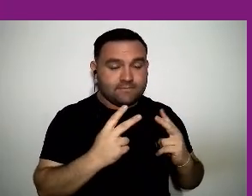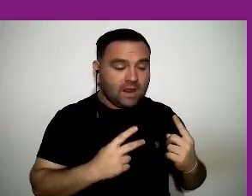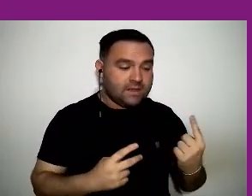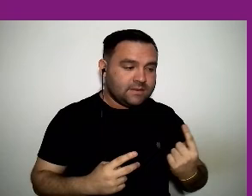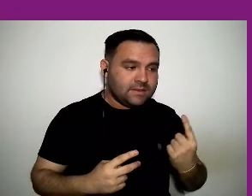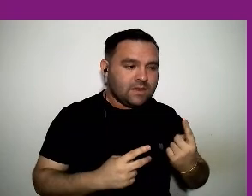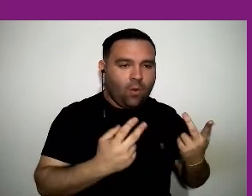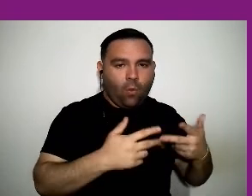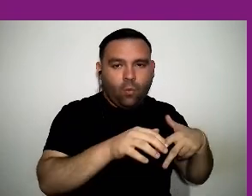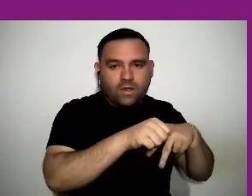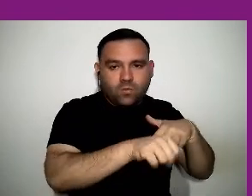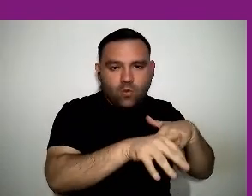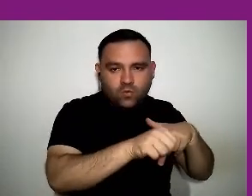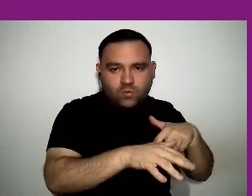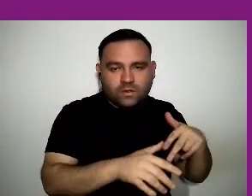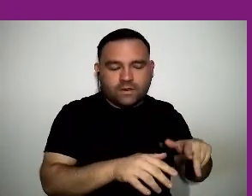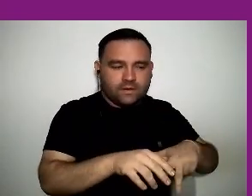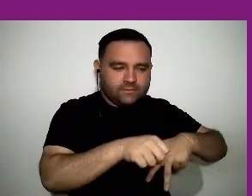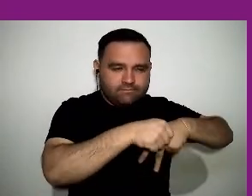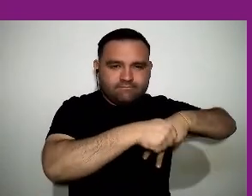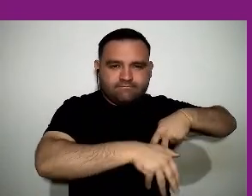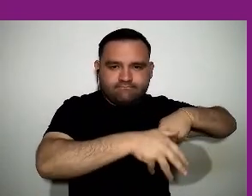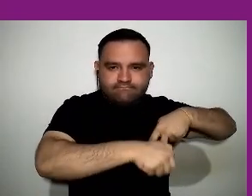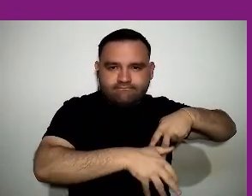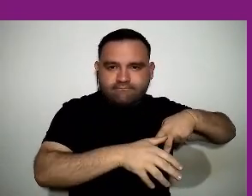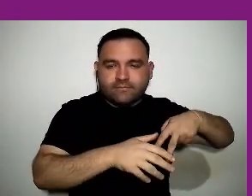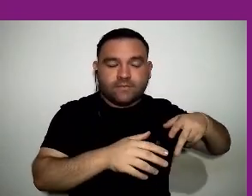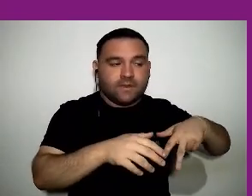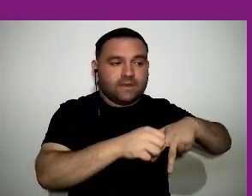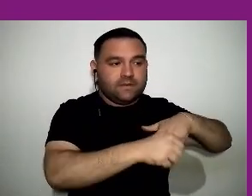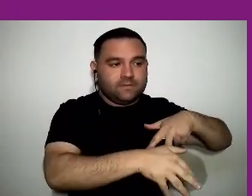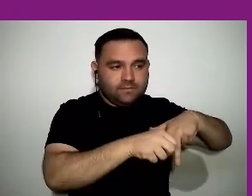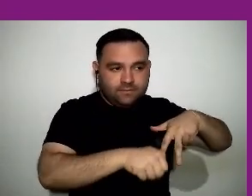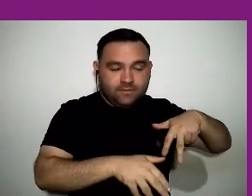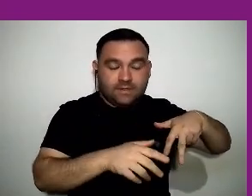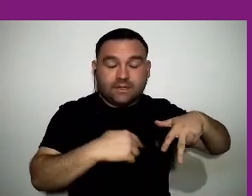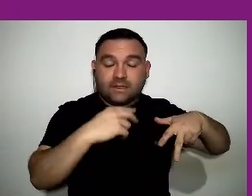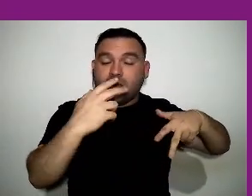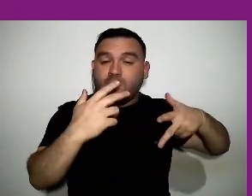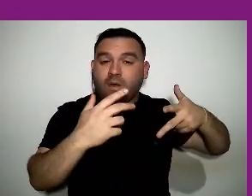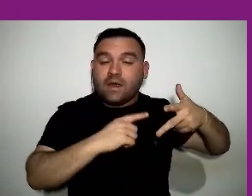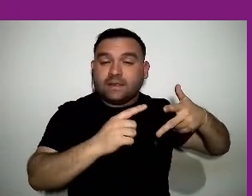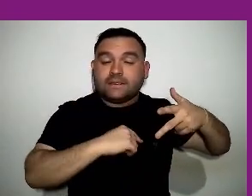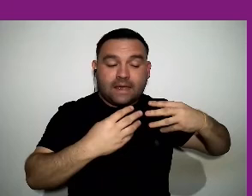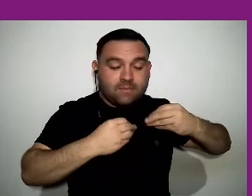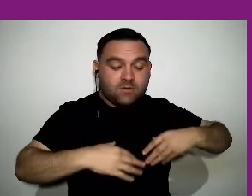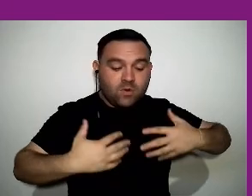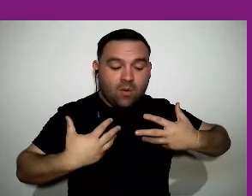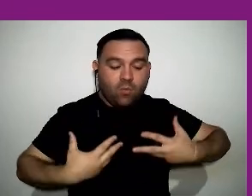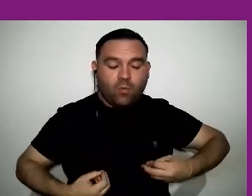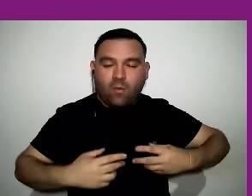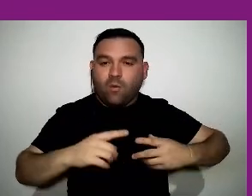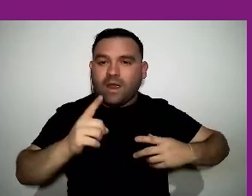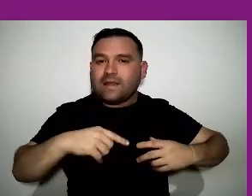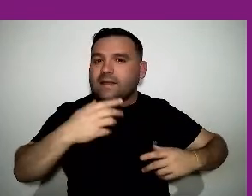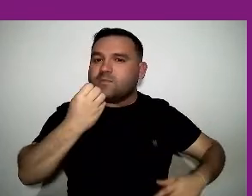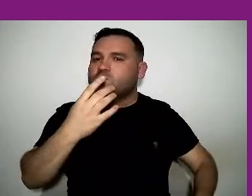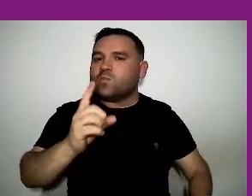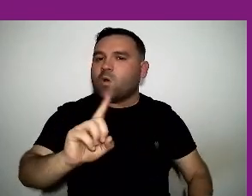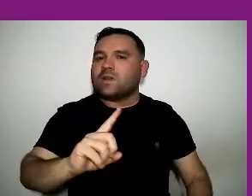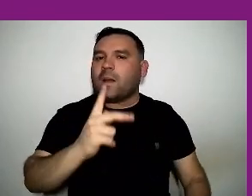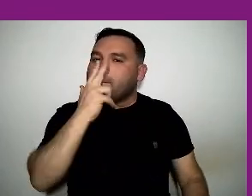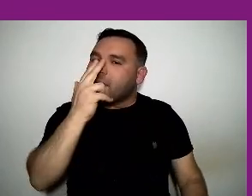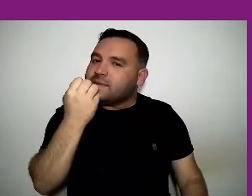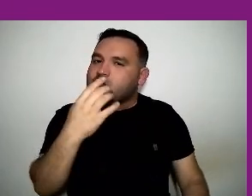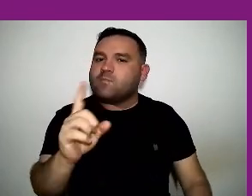espontânea ou assistida. Ou seja, a lesão pulmonar grave talvez não seja um bom cenário, não parece